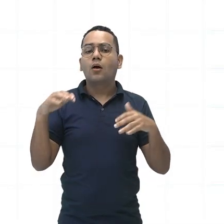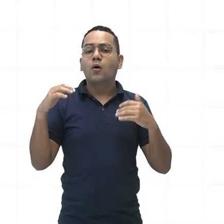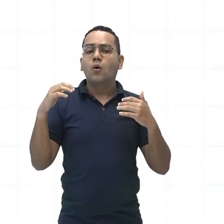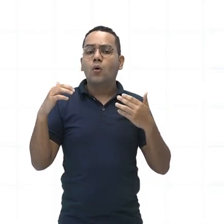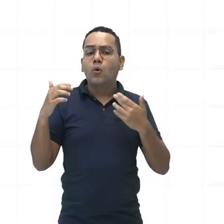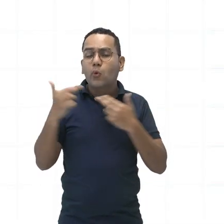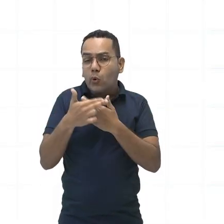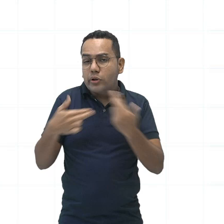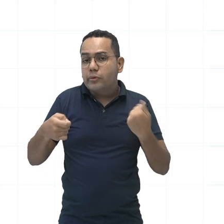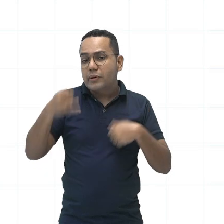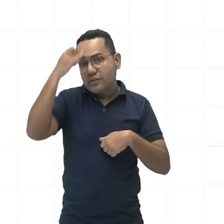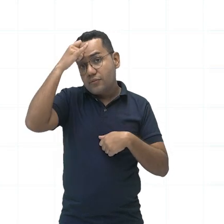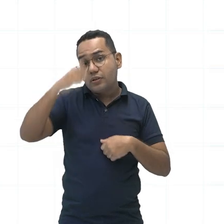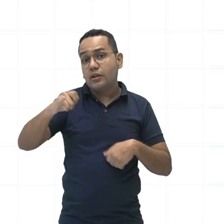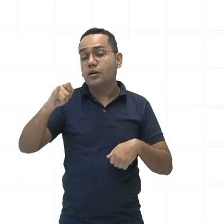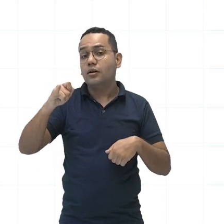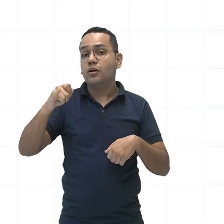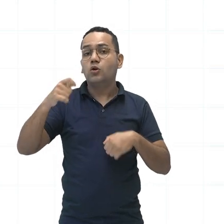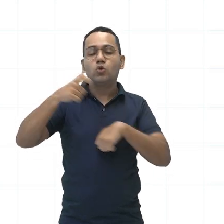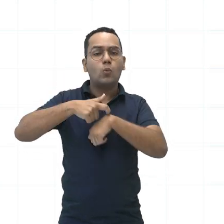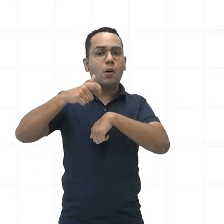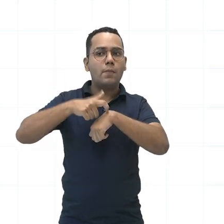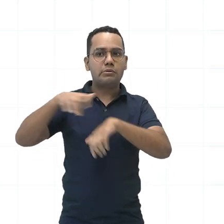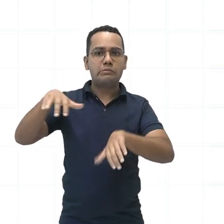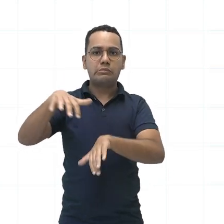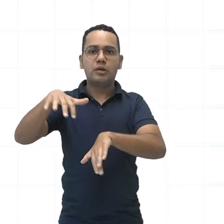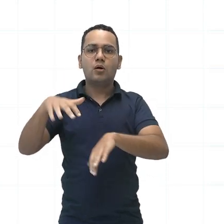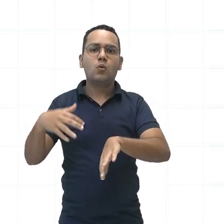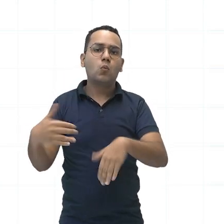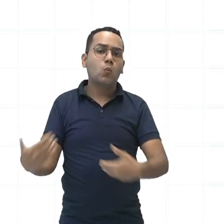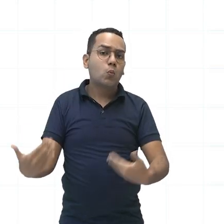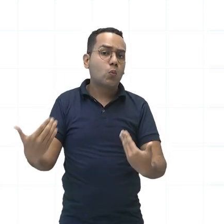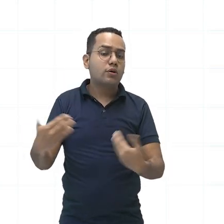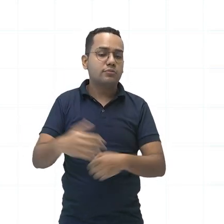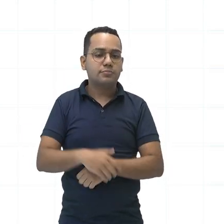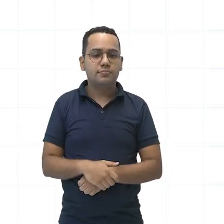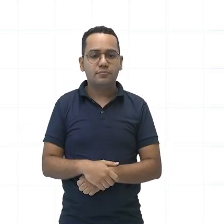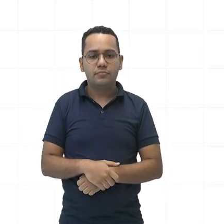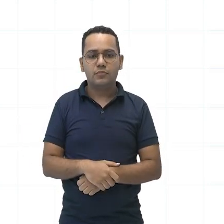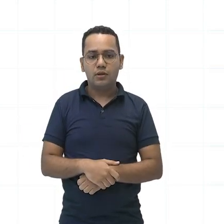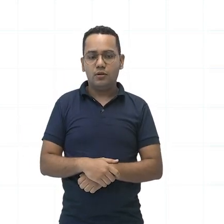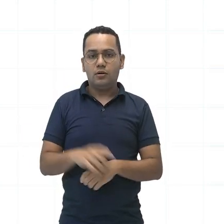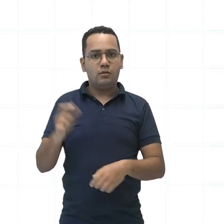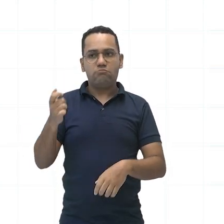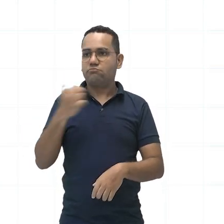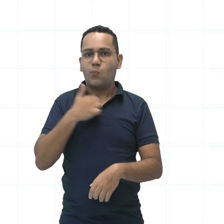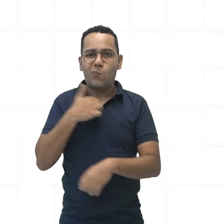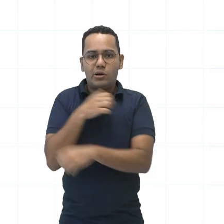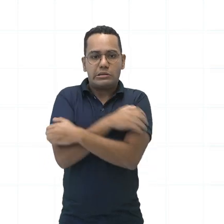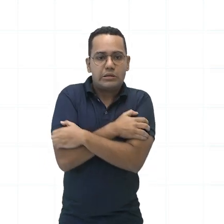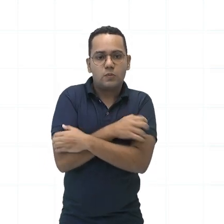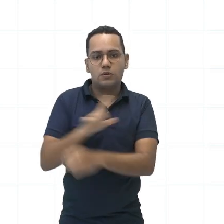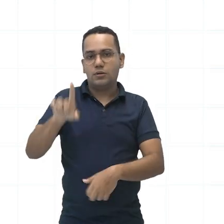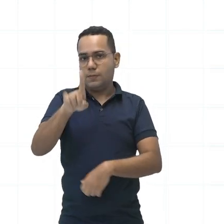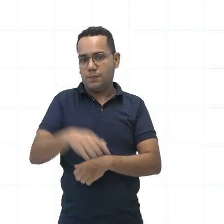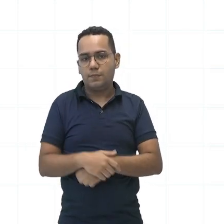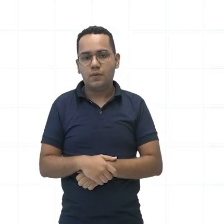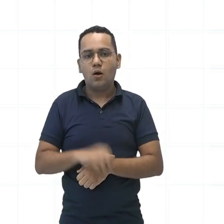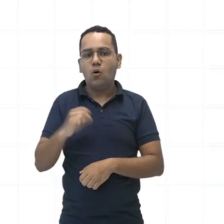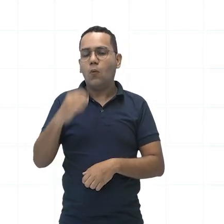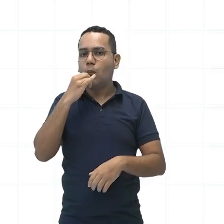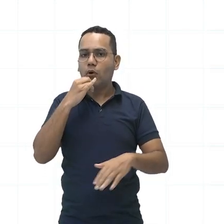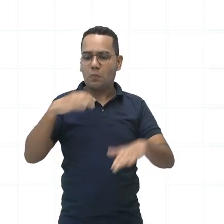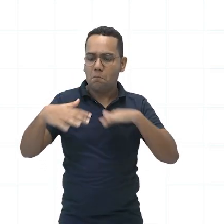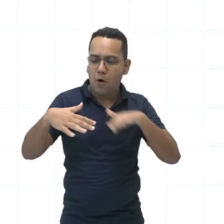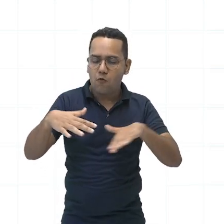Vamos relembrar. Durante a crise, não segure a vítima, não impeça os movimentos da